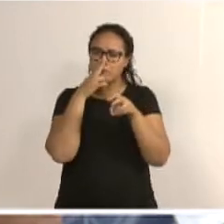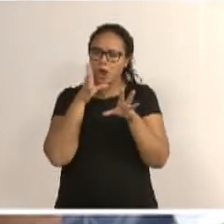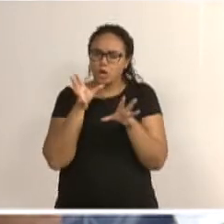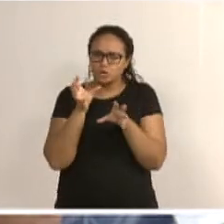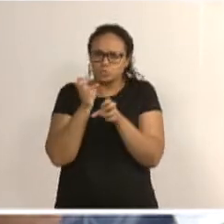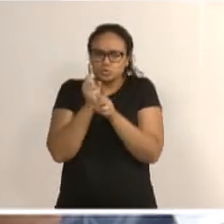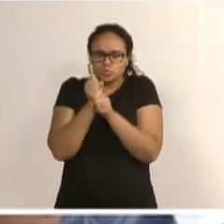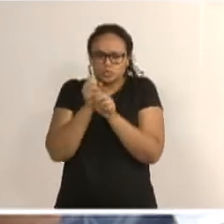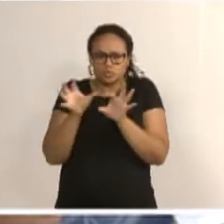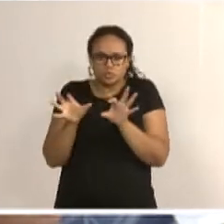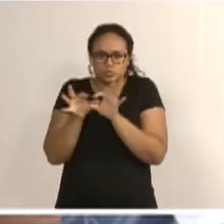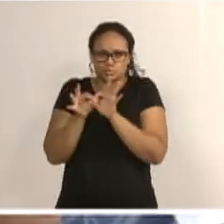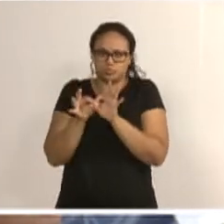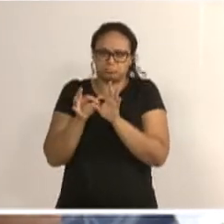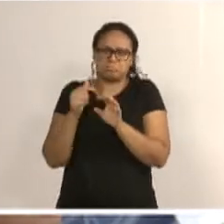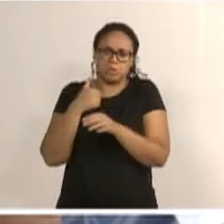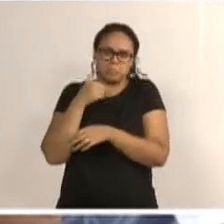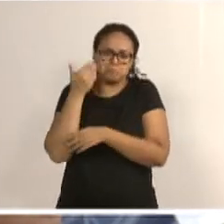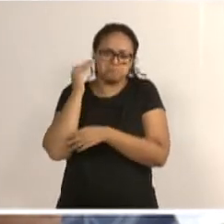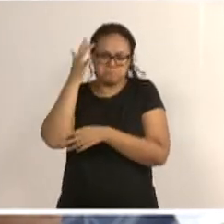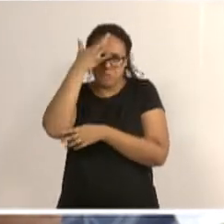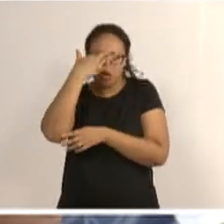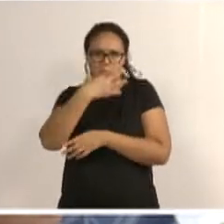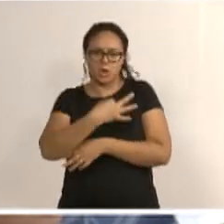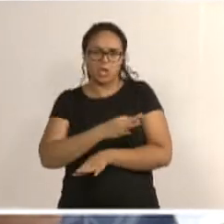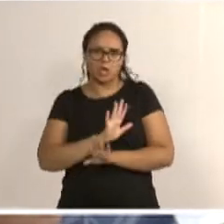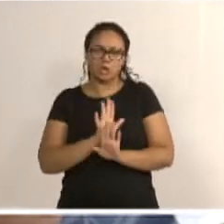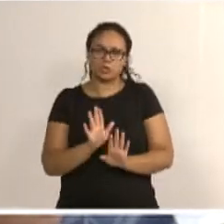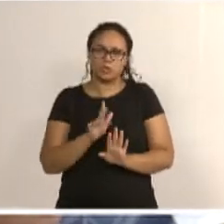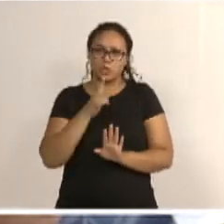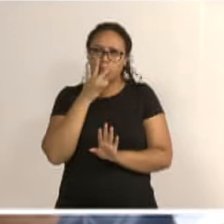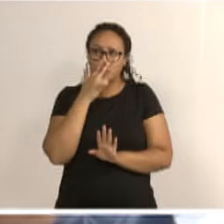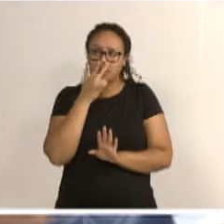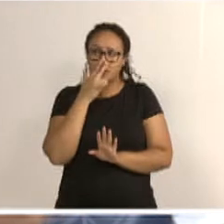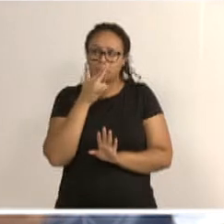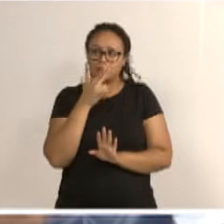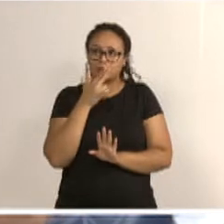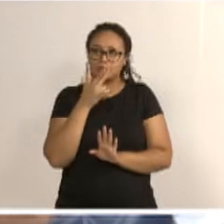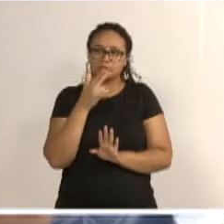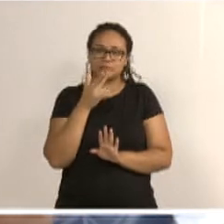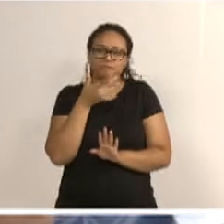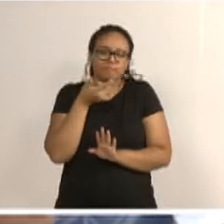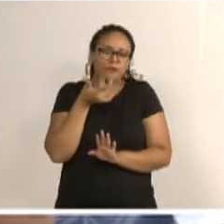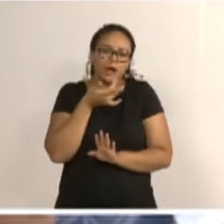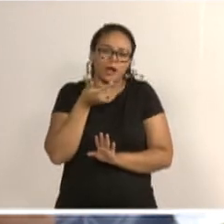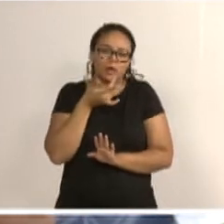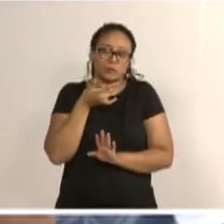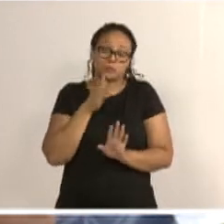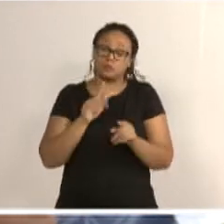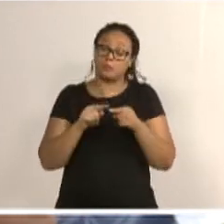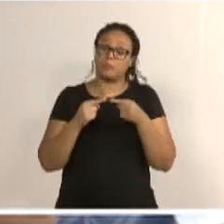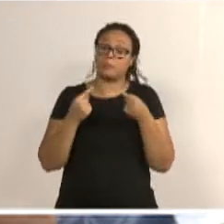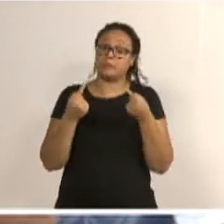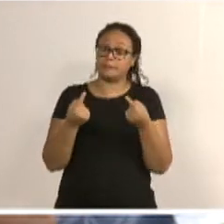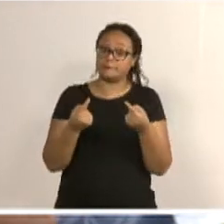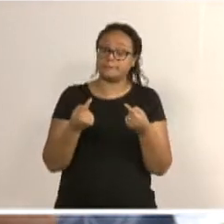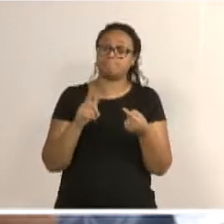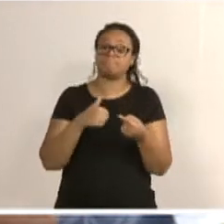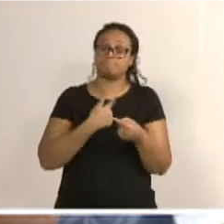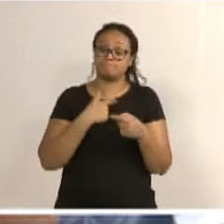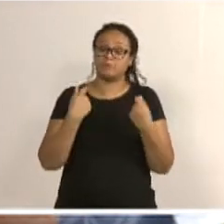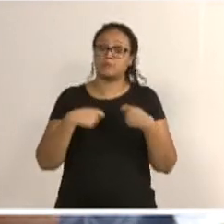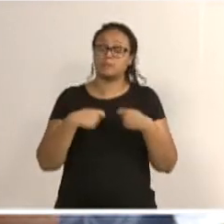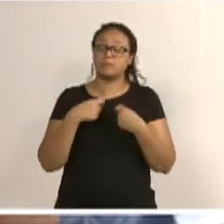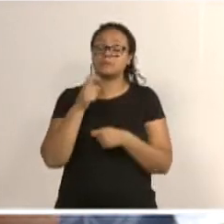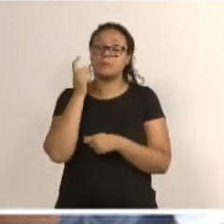plenamente viável pela sua colocação, assim ficou uma coisa tão bonita que você não imagina. Só que a gente tem que pensar na